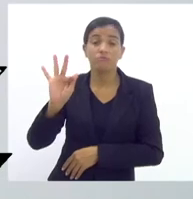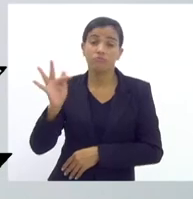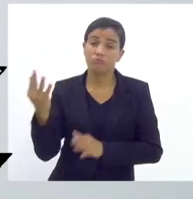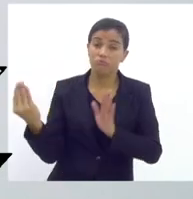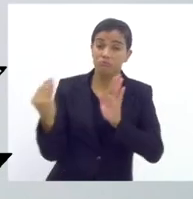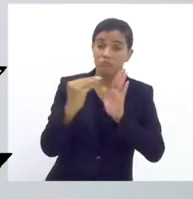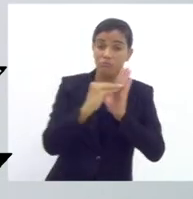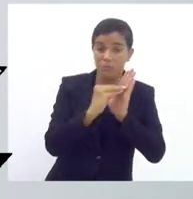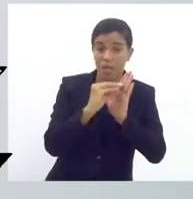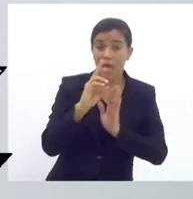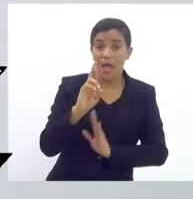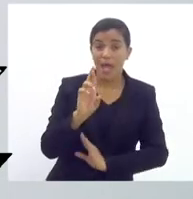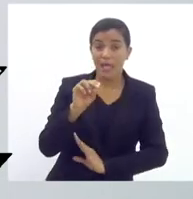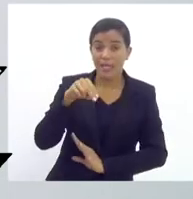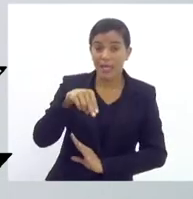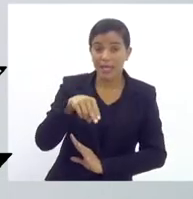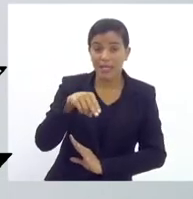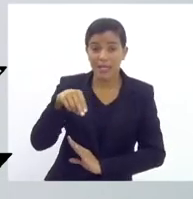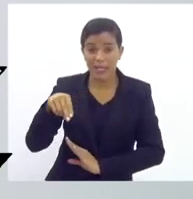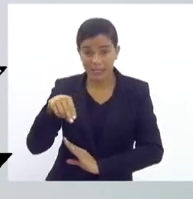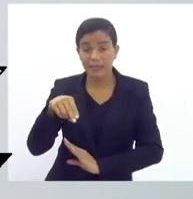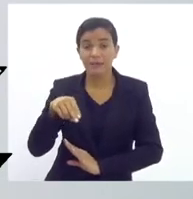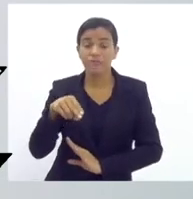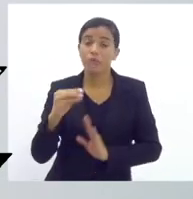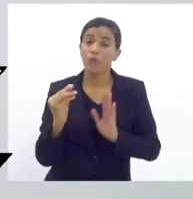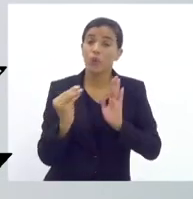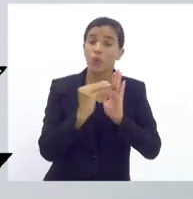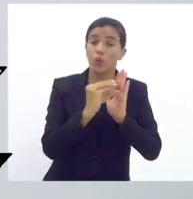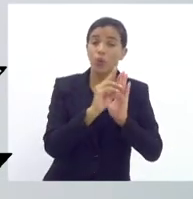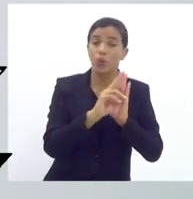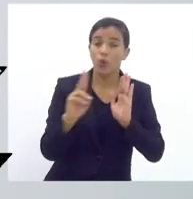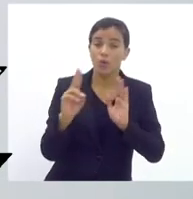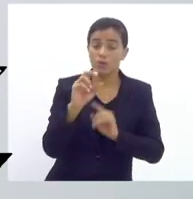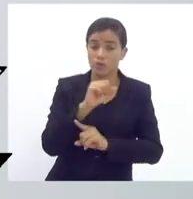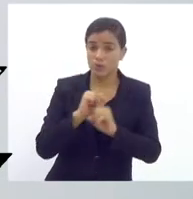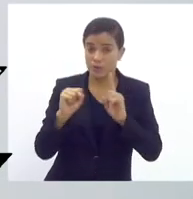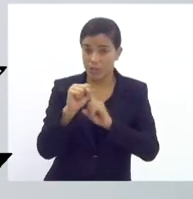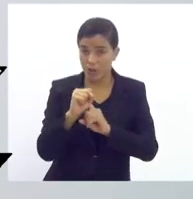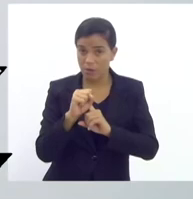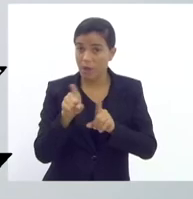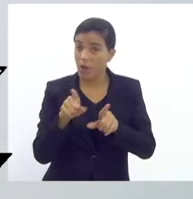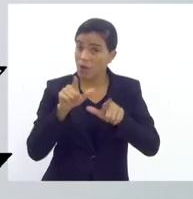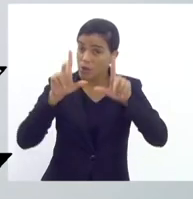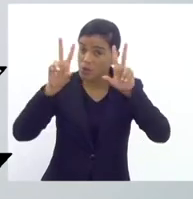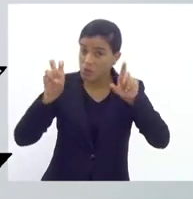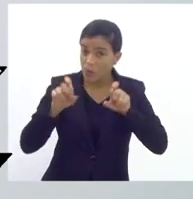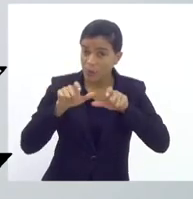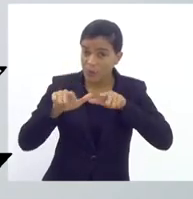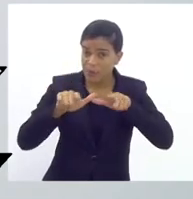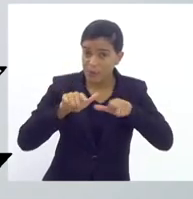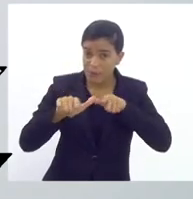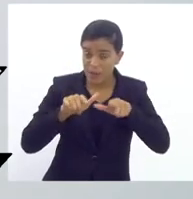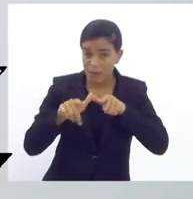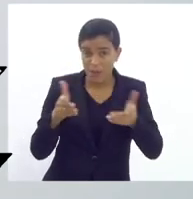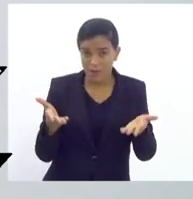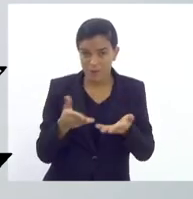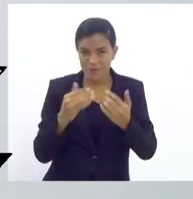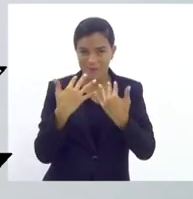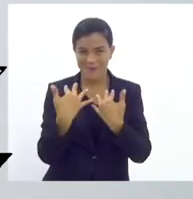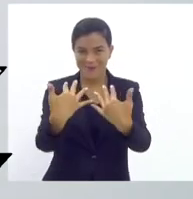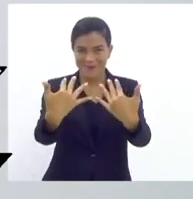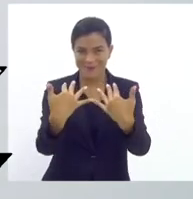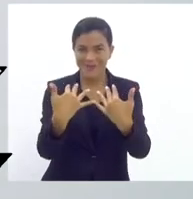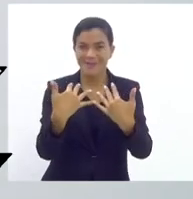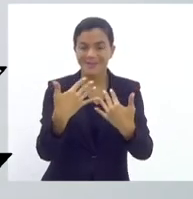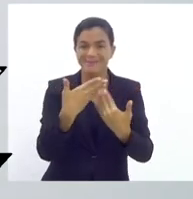no RN o nome social em relação ao trabalho especificamente é esse tema hoje da audiência pública né